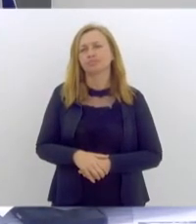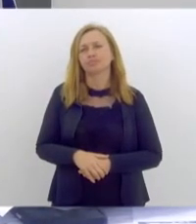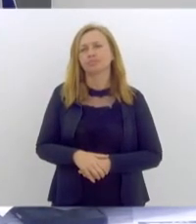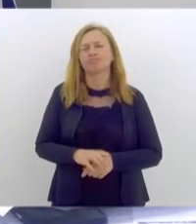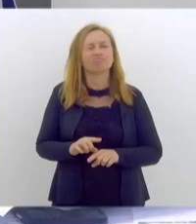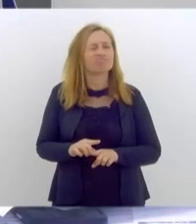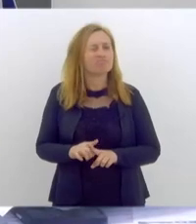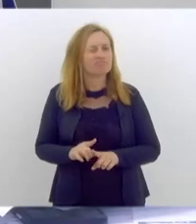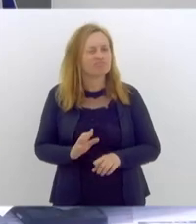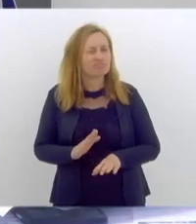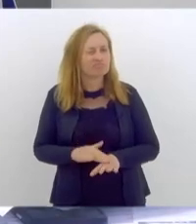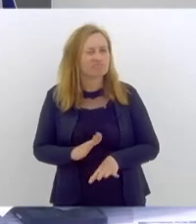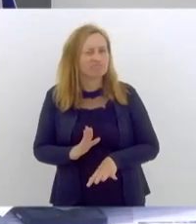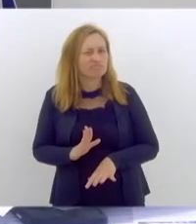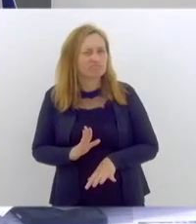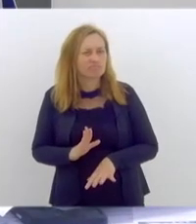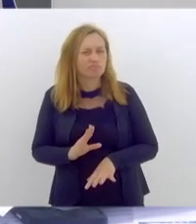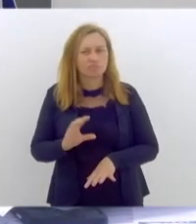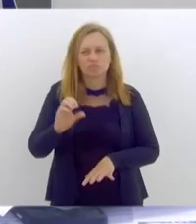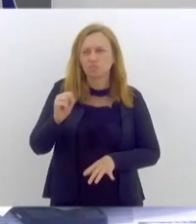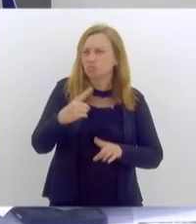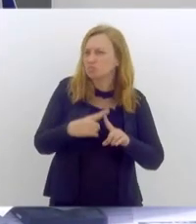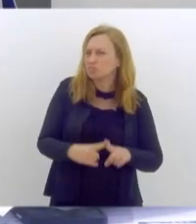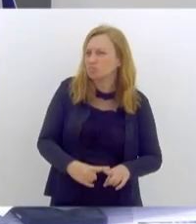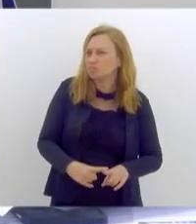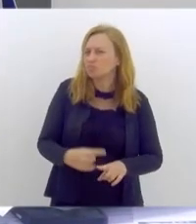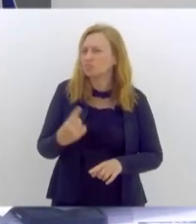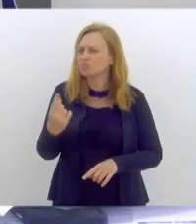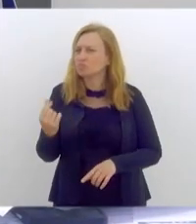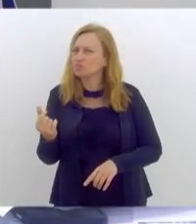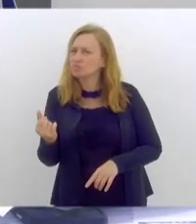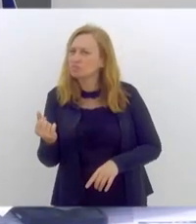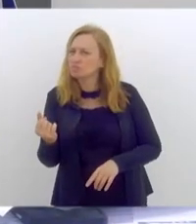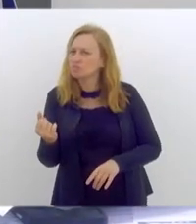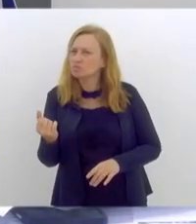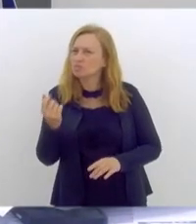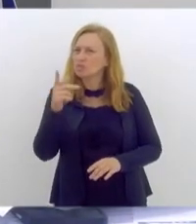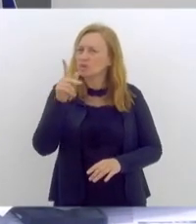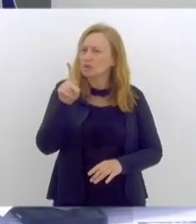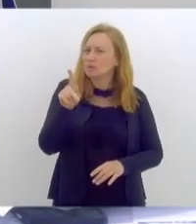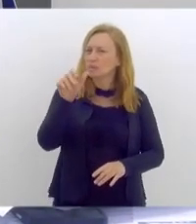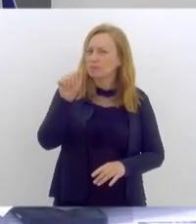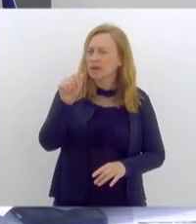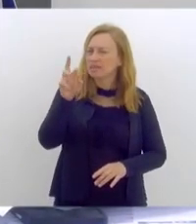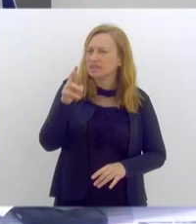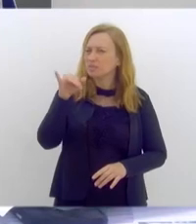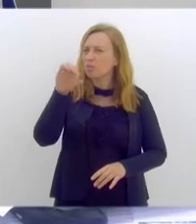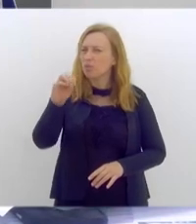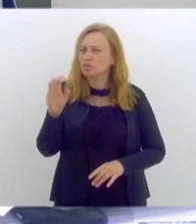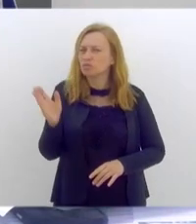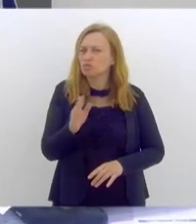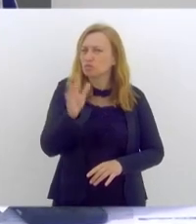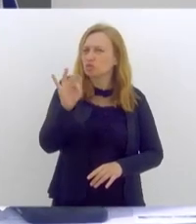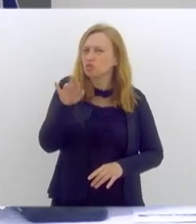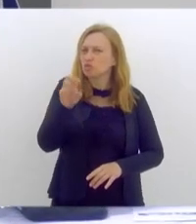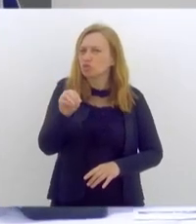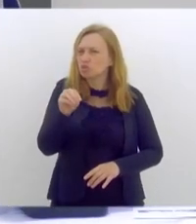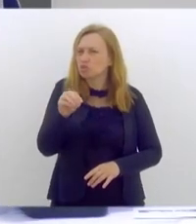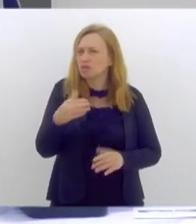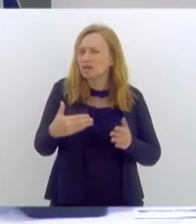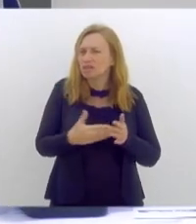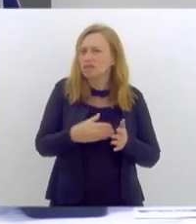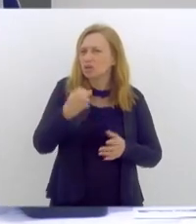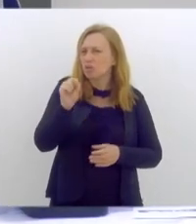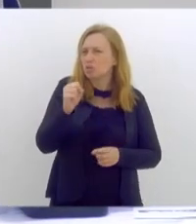mas é oito vezes o valor do valor do patrimônio do fundo que total até